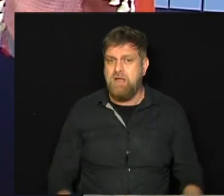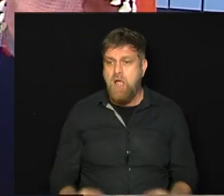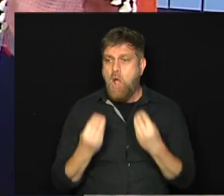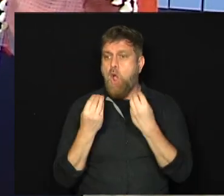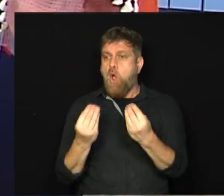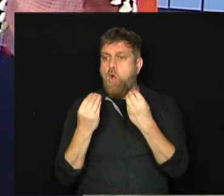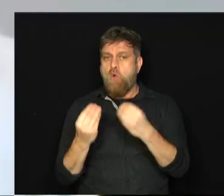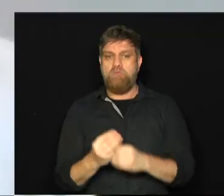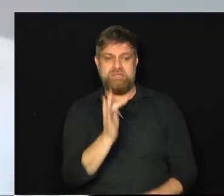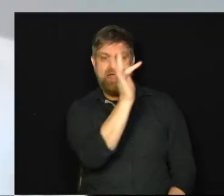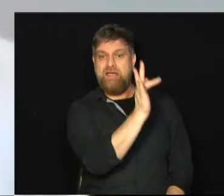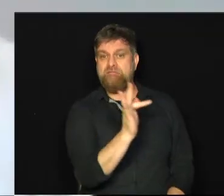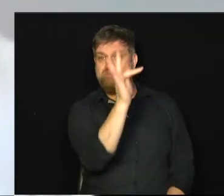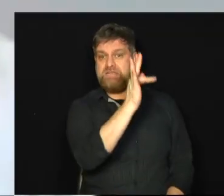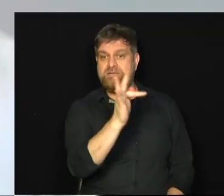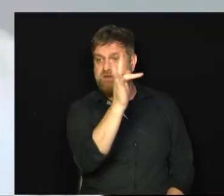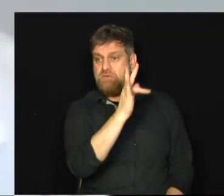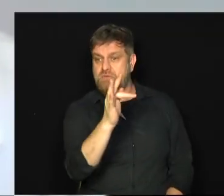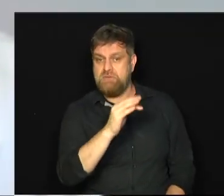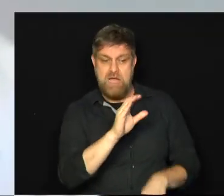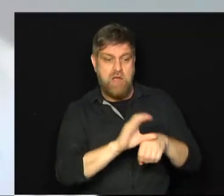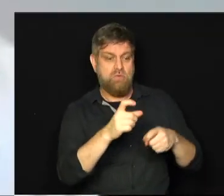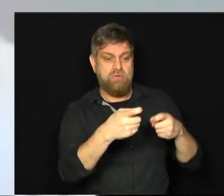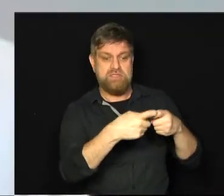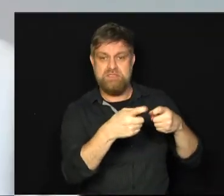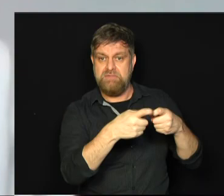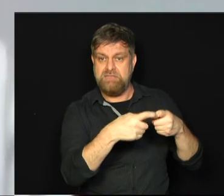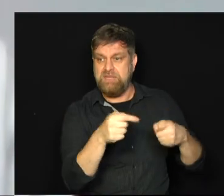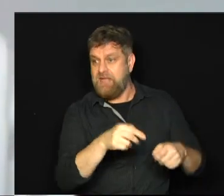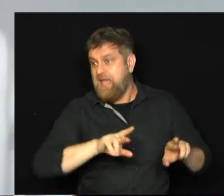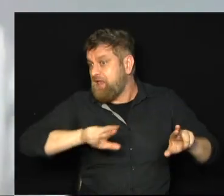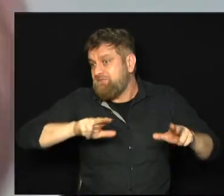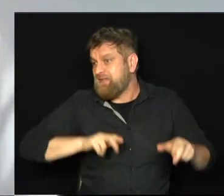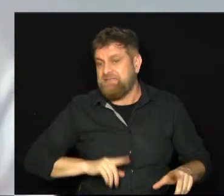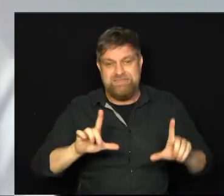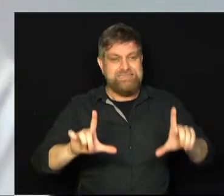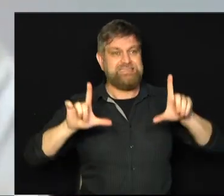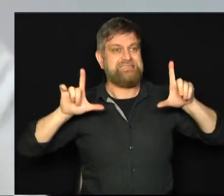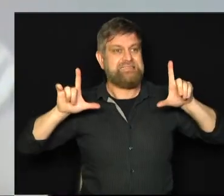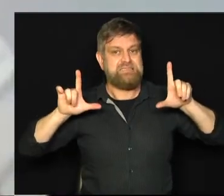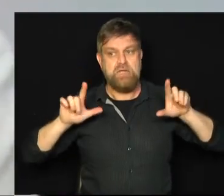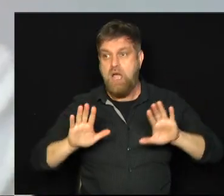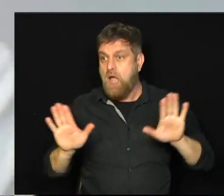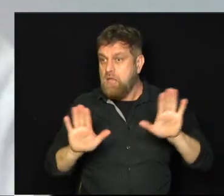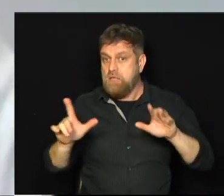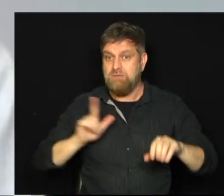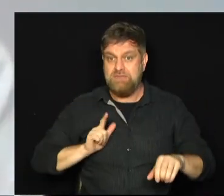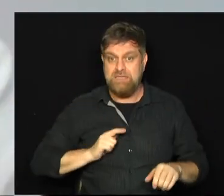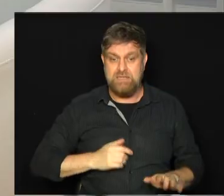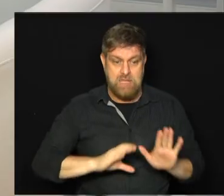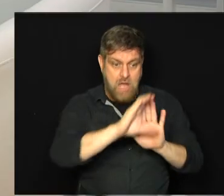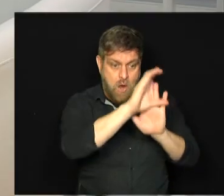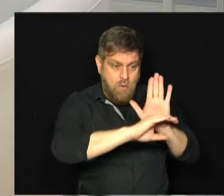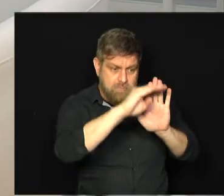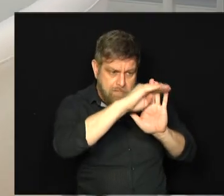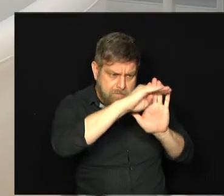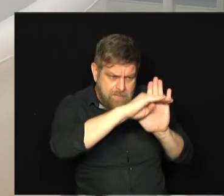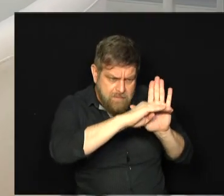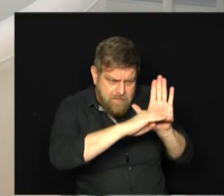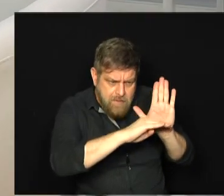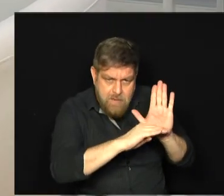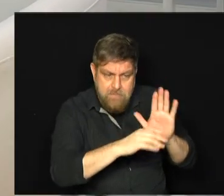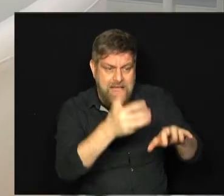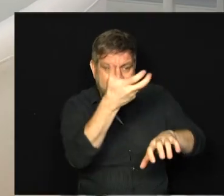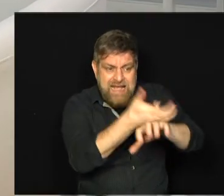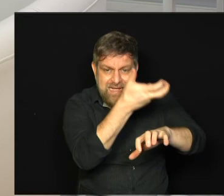faz faculdade de medicina para fins de propaganda política. Você tem que ter um conteúdo programático bem